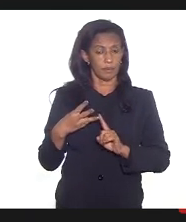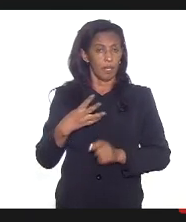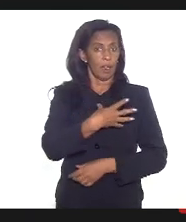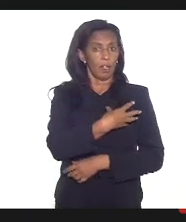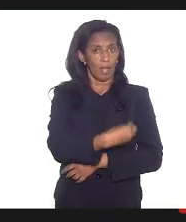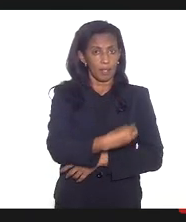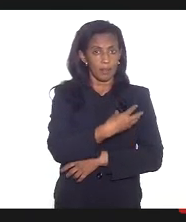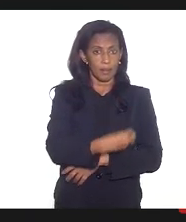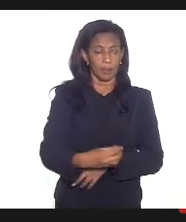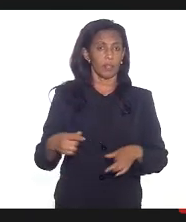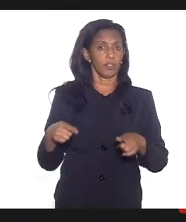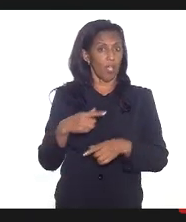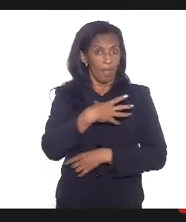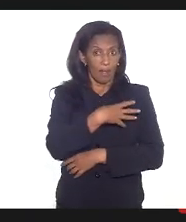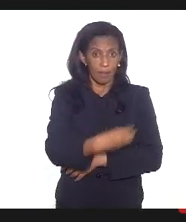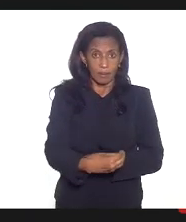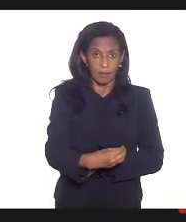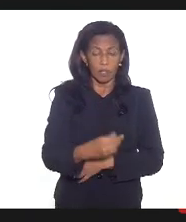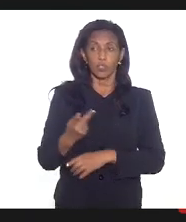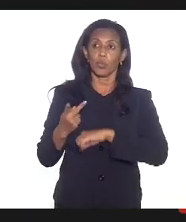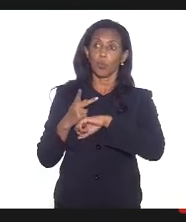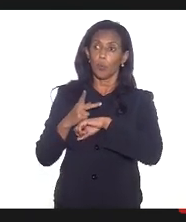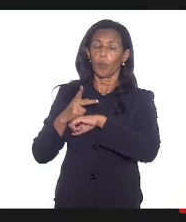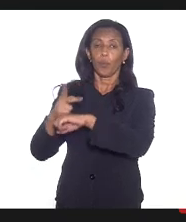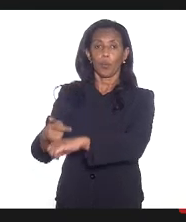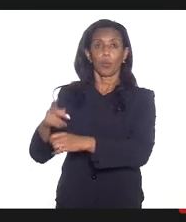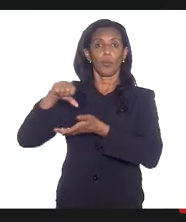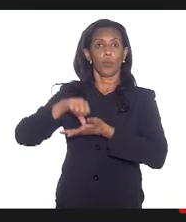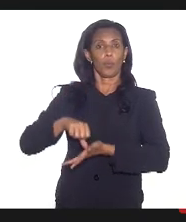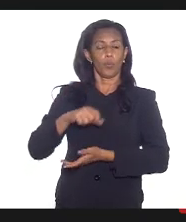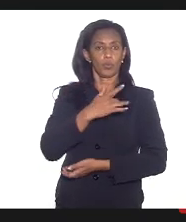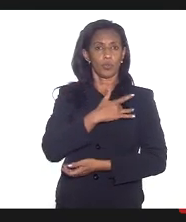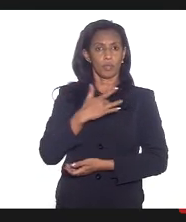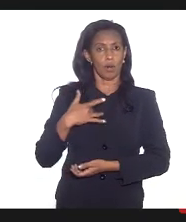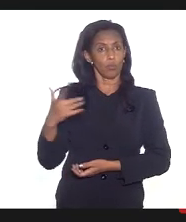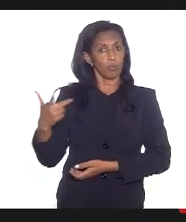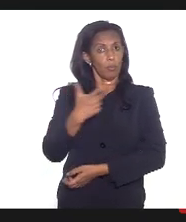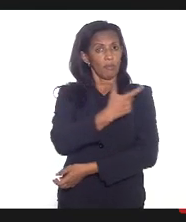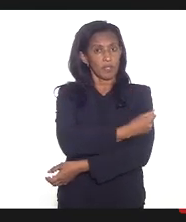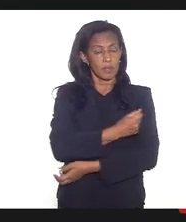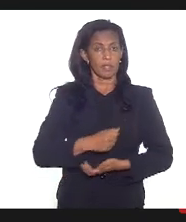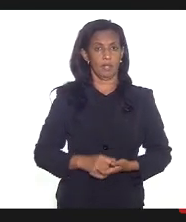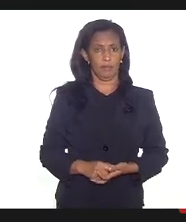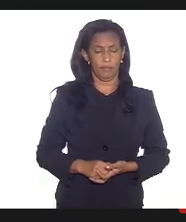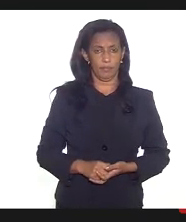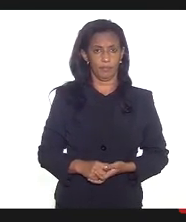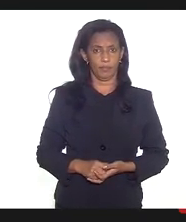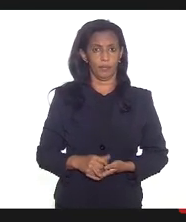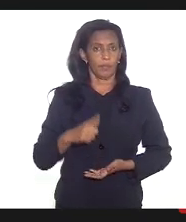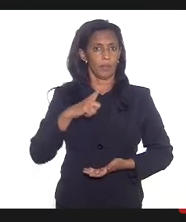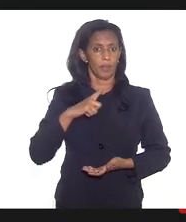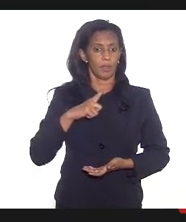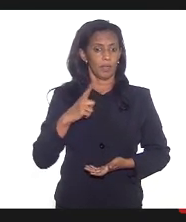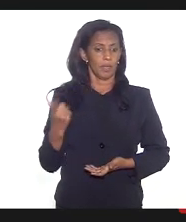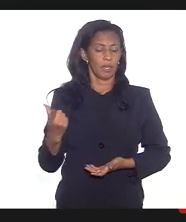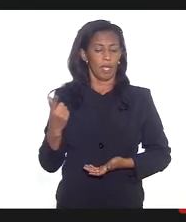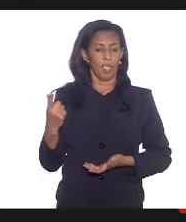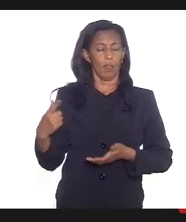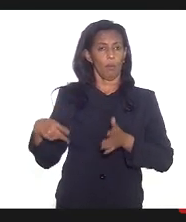lactantes ela cante procure a unidade de saúde passa a sua vacinação ter cotas